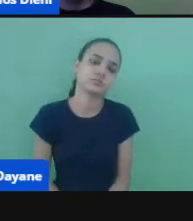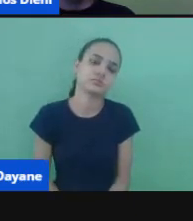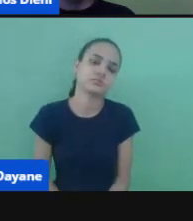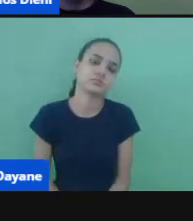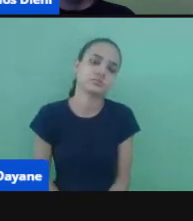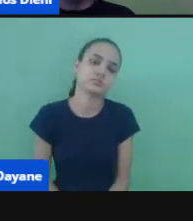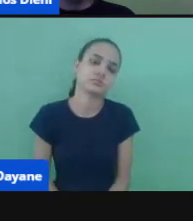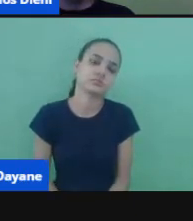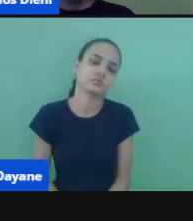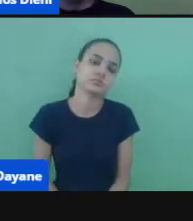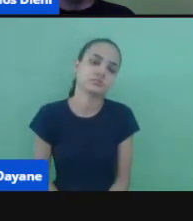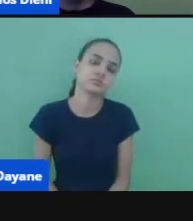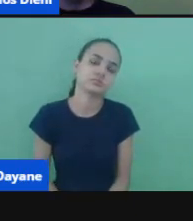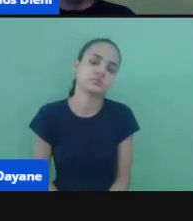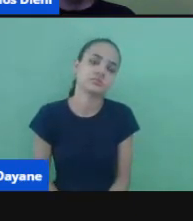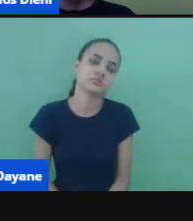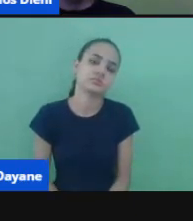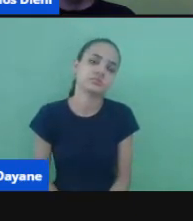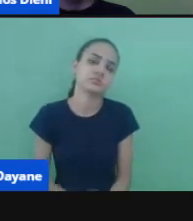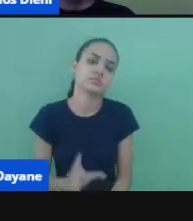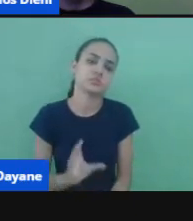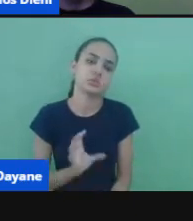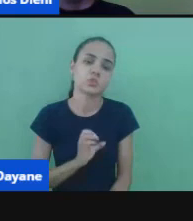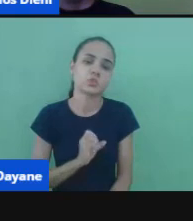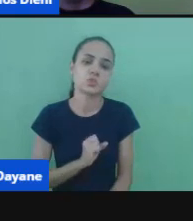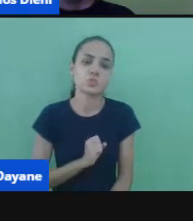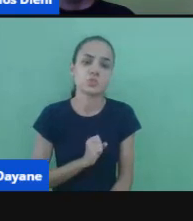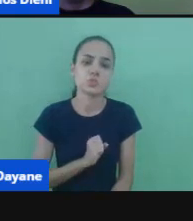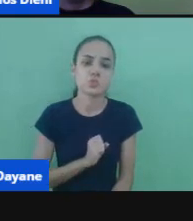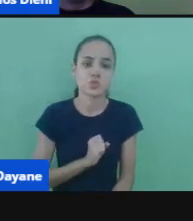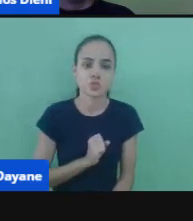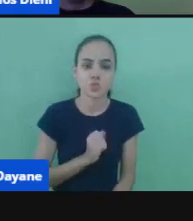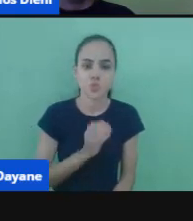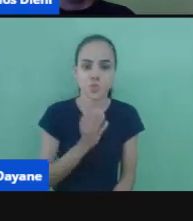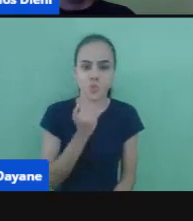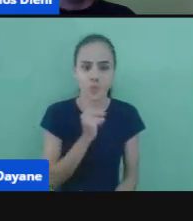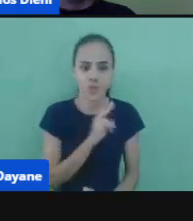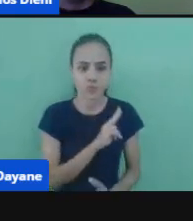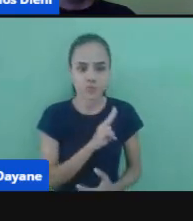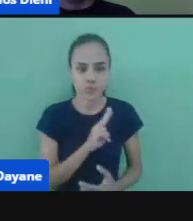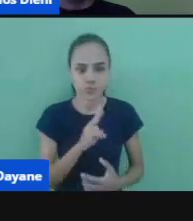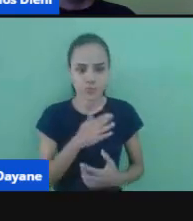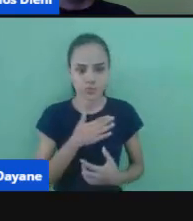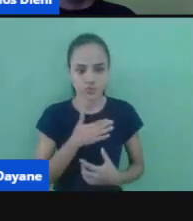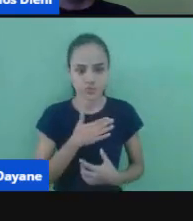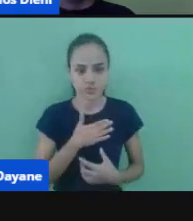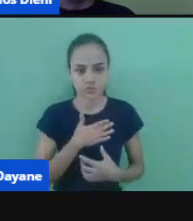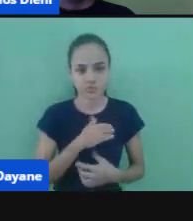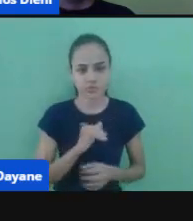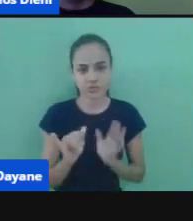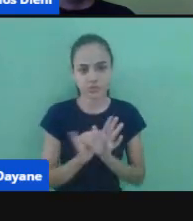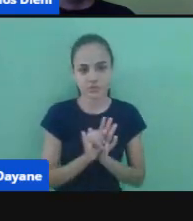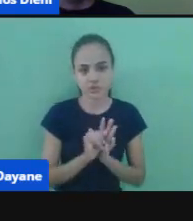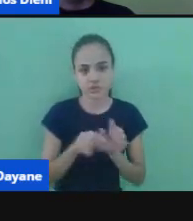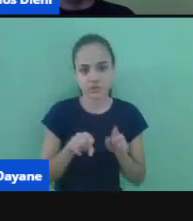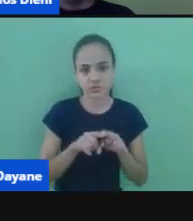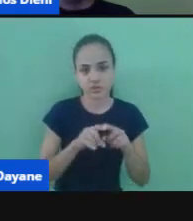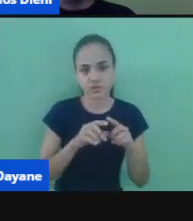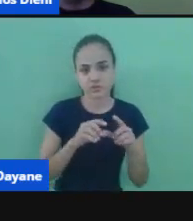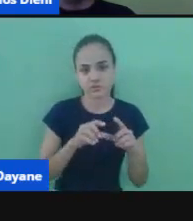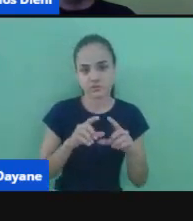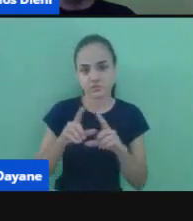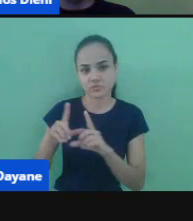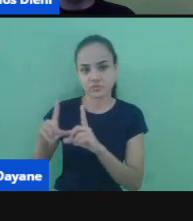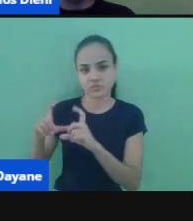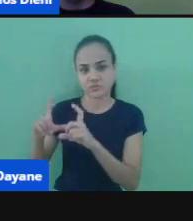O amor comeu meu nome, minha identidade, meu retrato. O amor comeu minha certidão de idade,